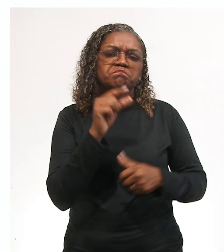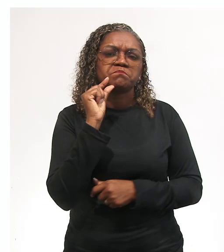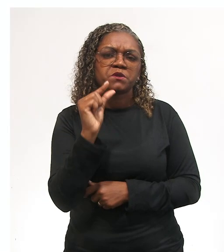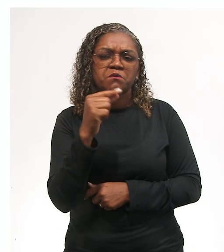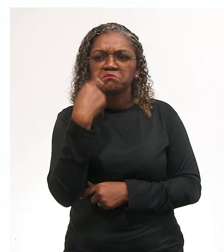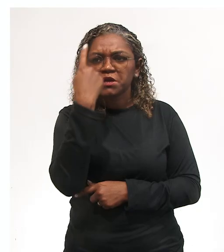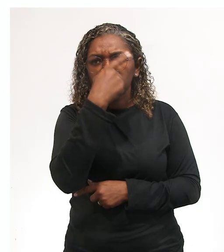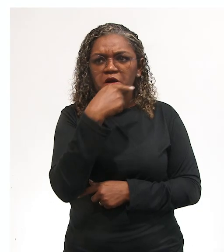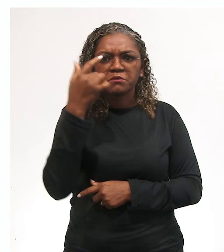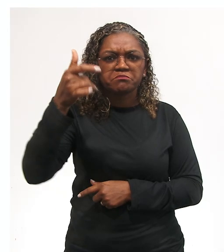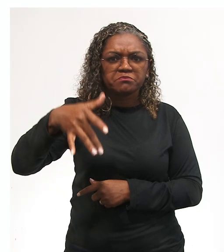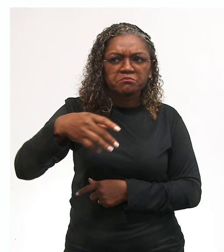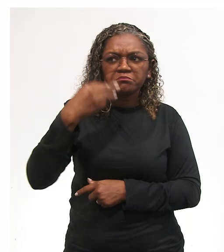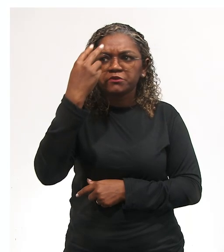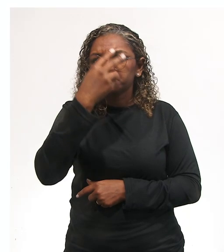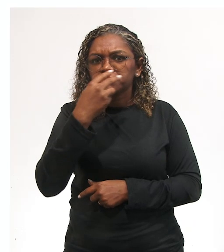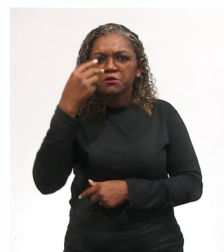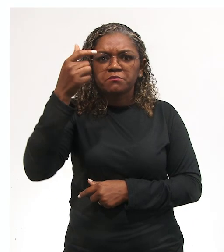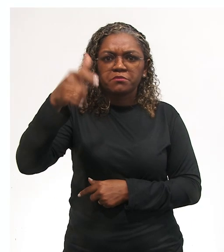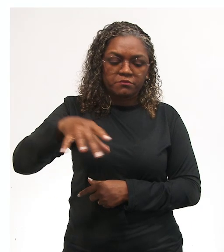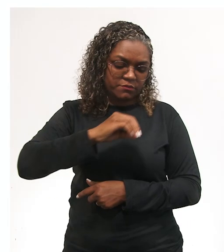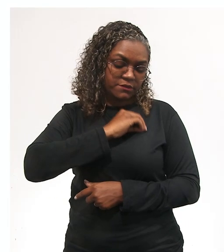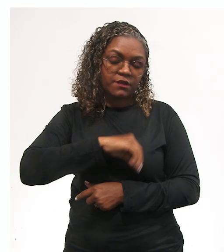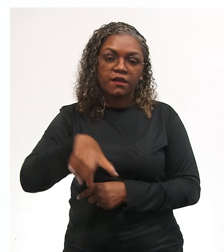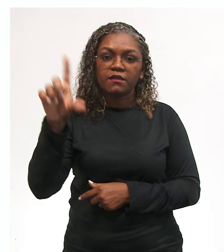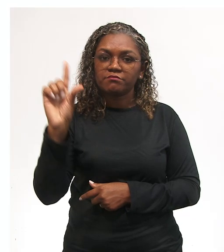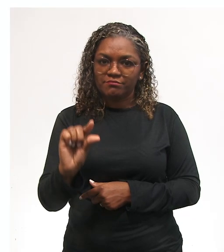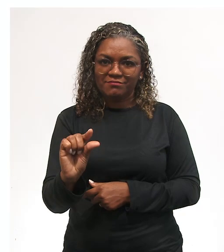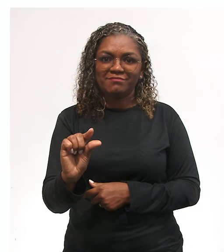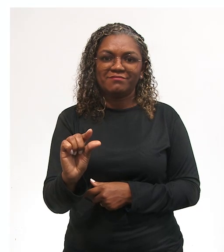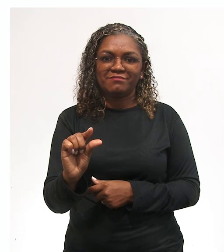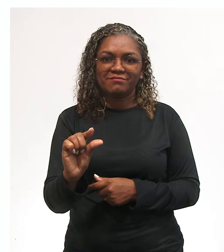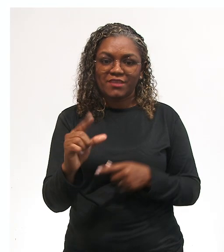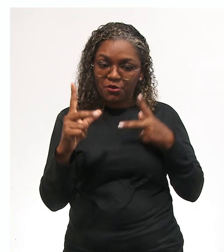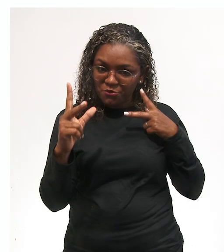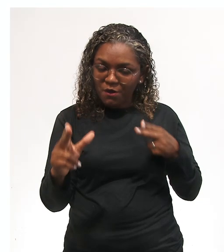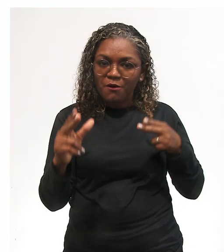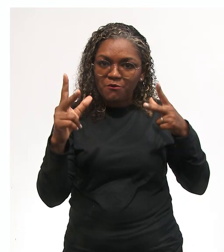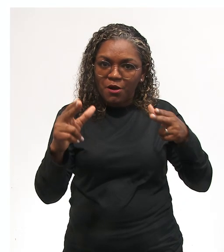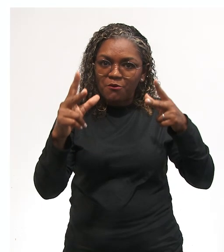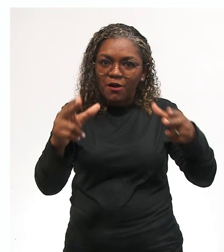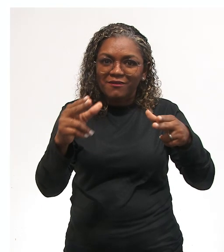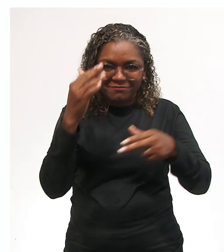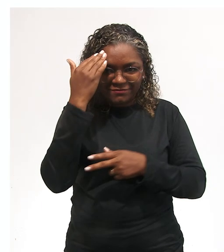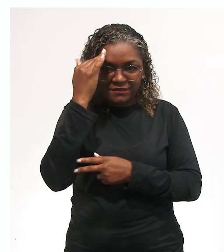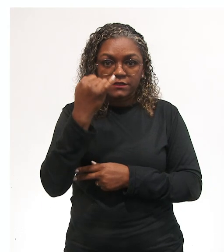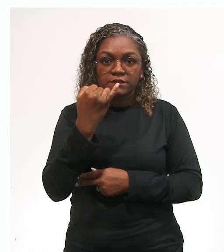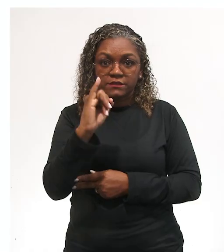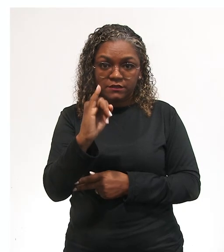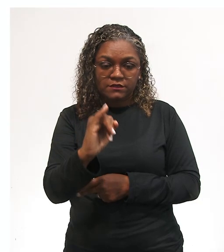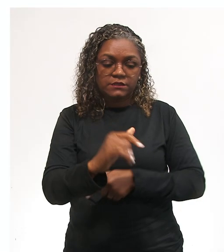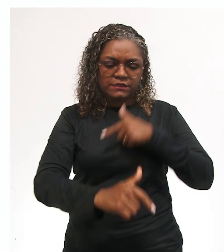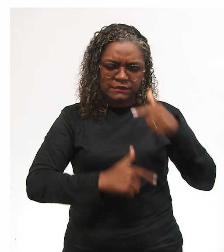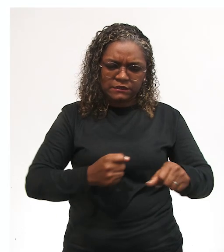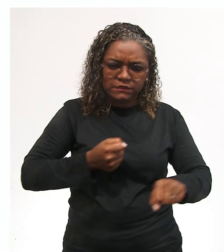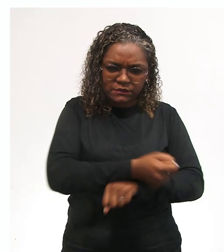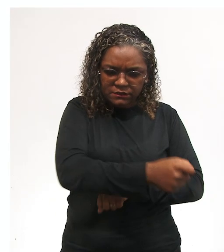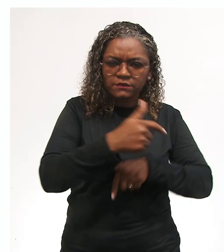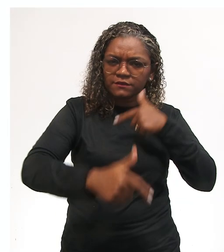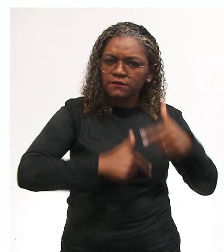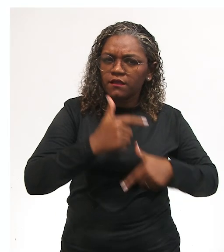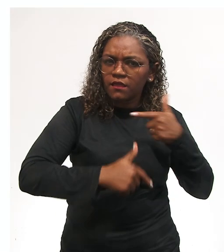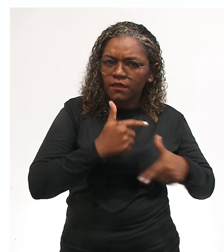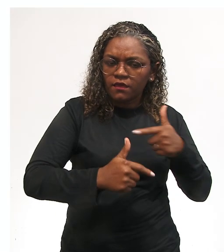menos horas, o meu custo também vai decrescer, na mesma proporcionalidade. Se eu trabalhar o dobro, eu ganho o